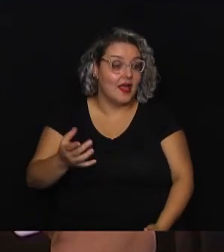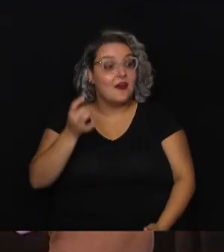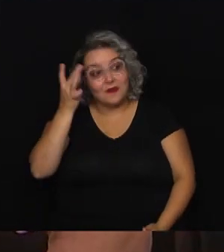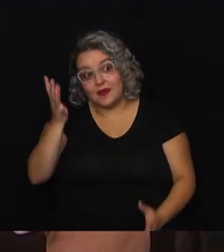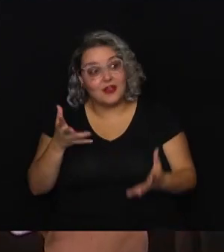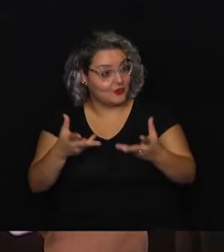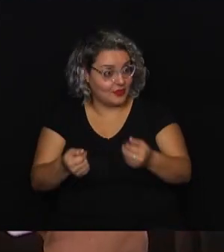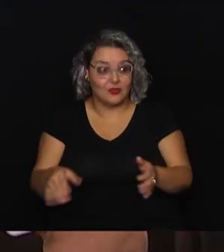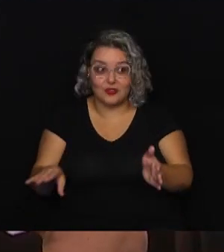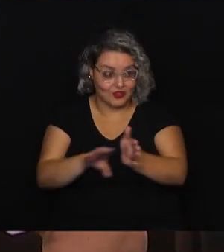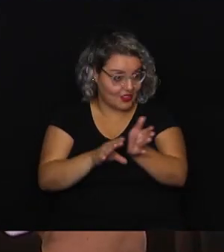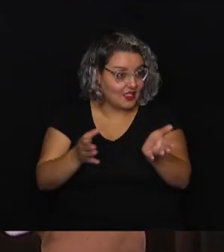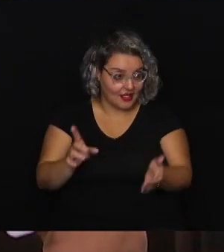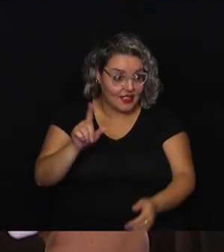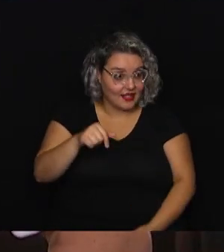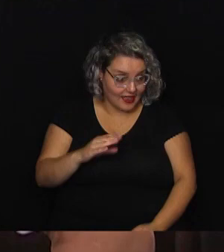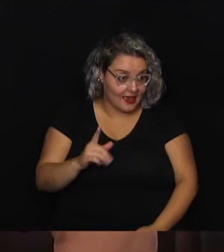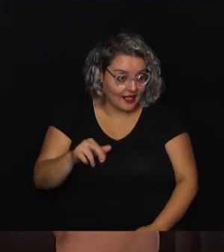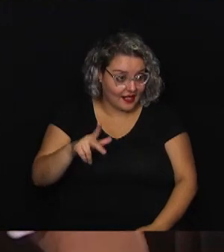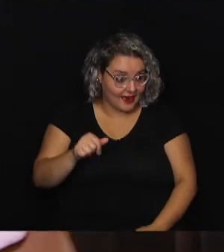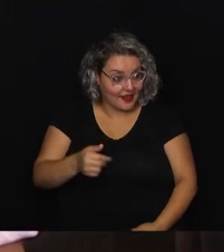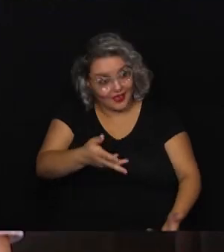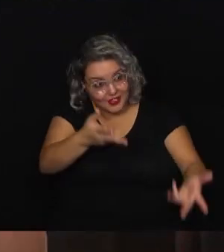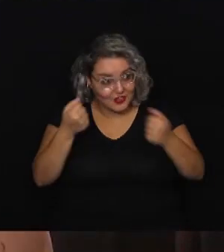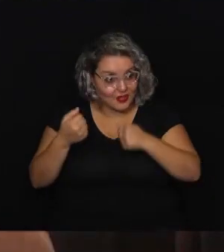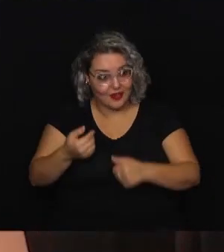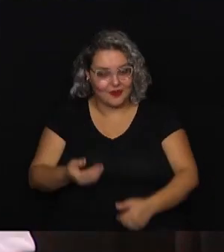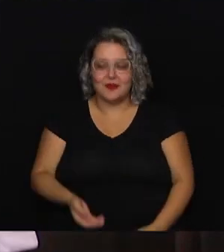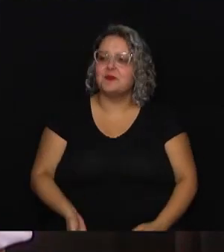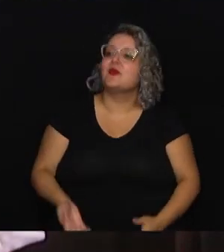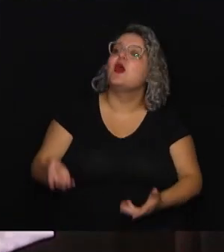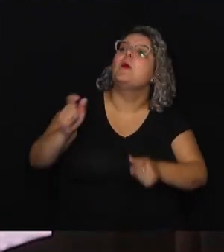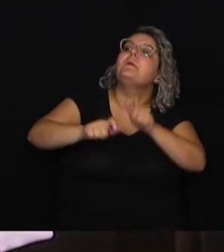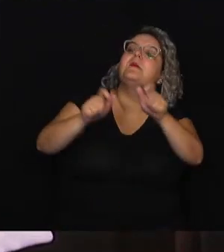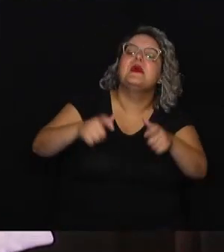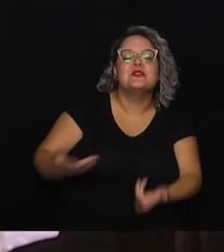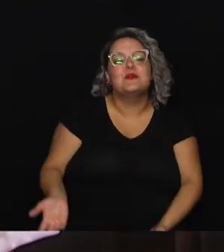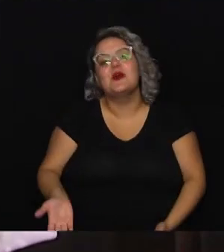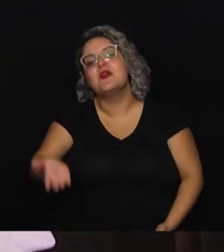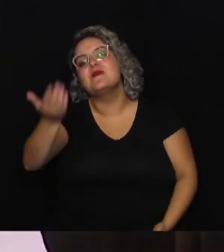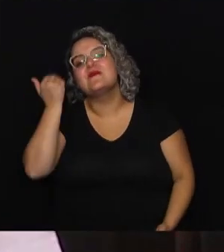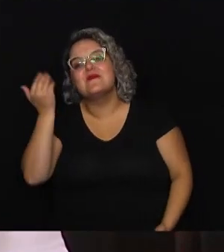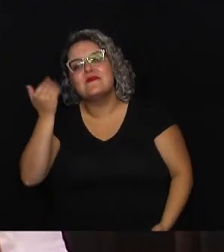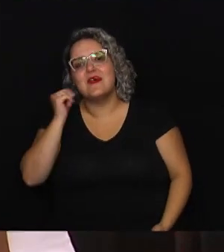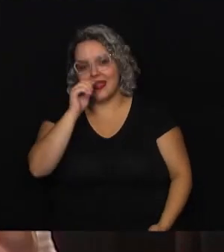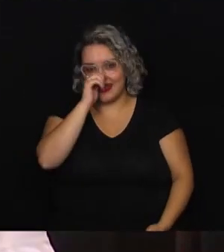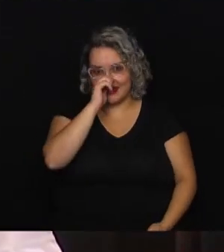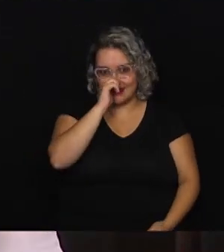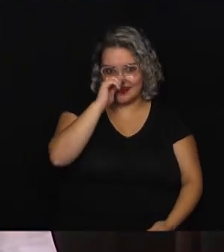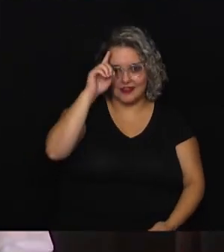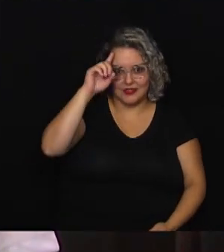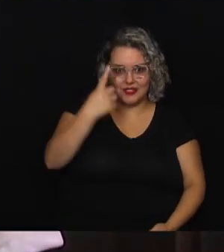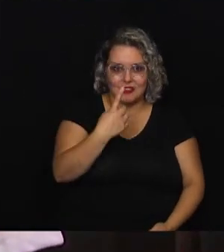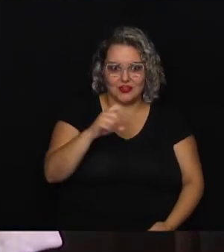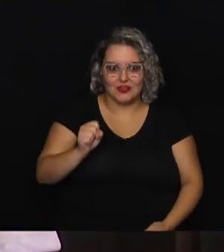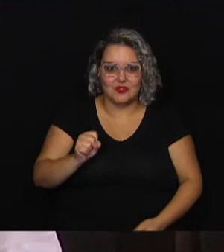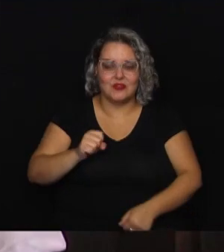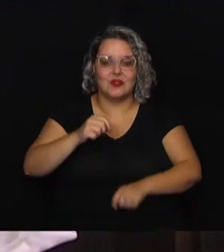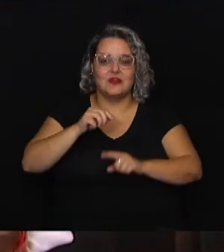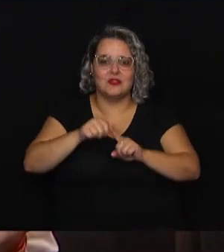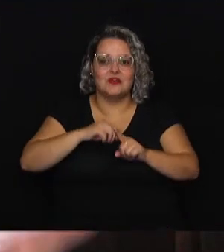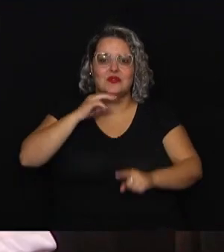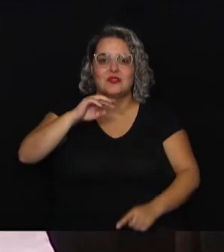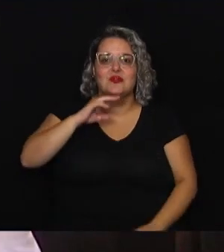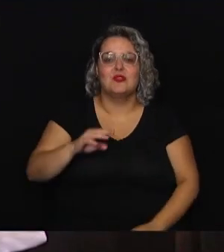todo mundo chegar, né, cara? Convoca a galera aí, pô. Vambora, gente, pessoal, a partir do dia 18 de março, às 18 horas, no Tênis